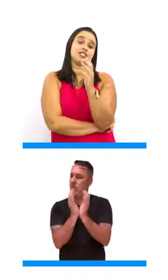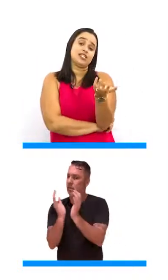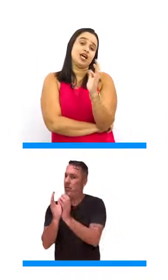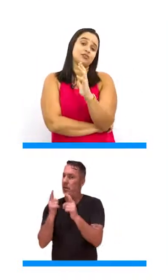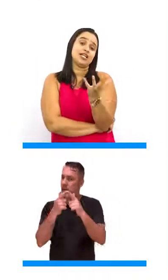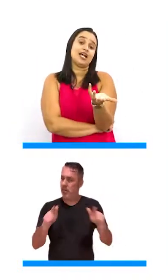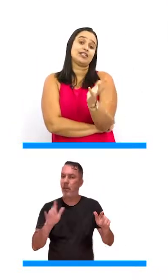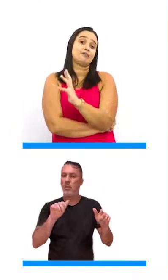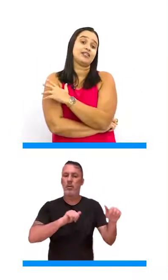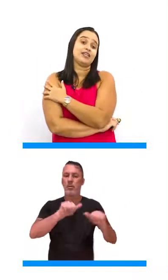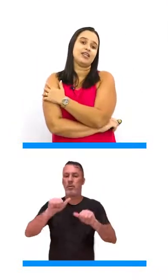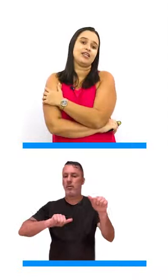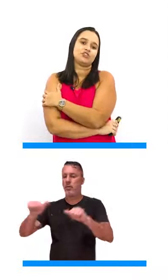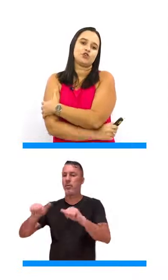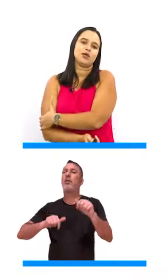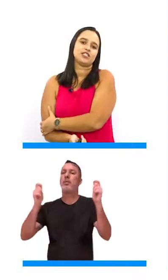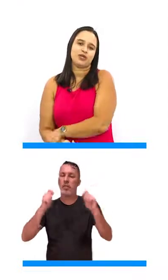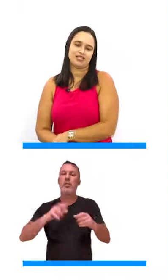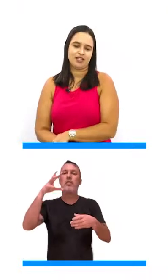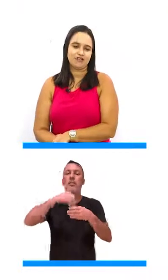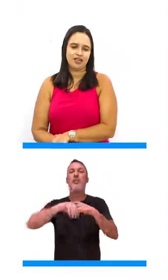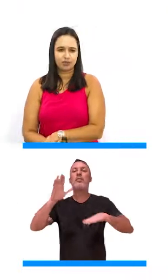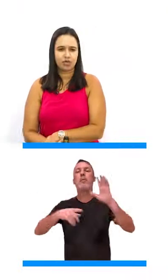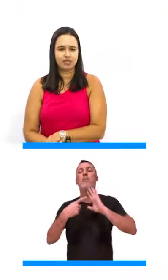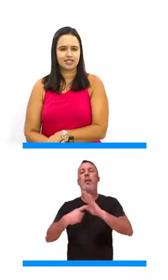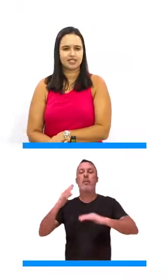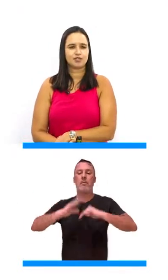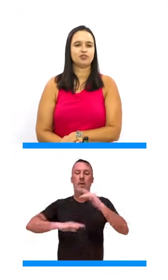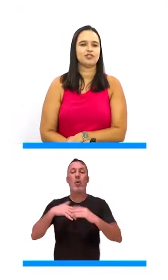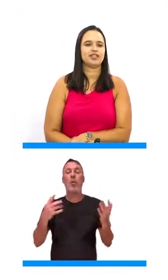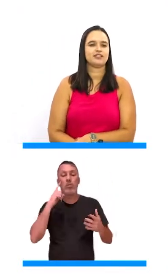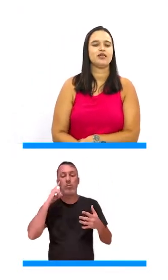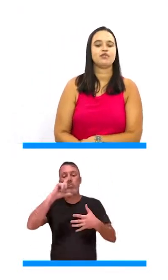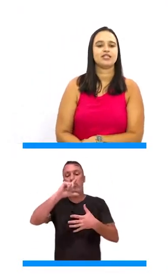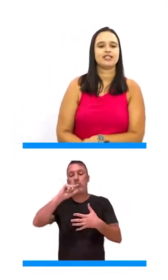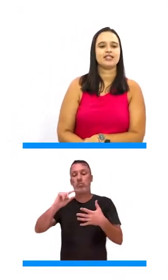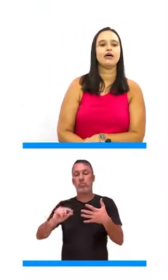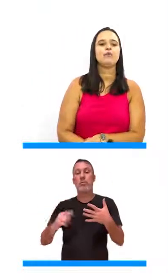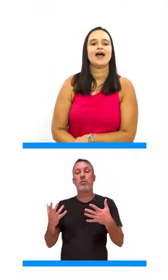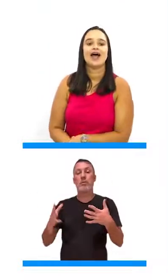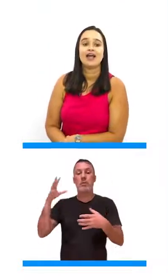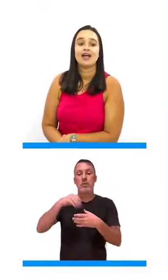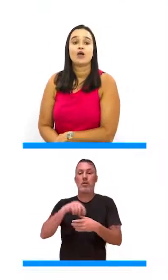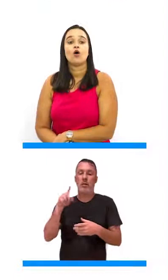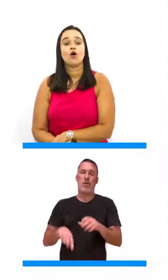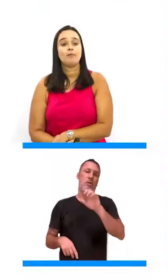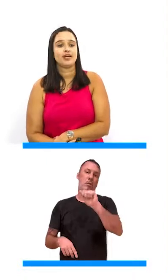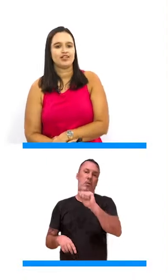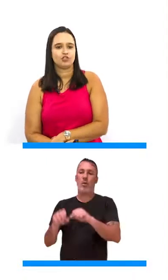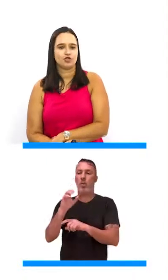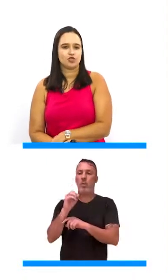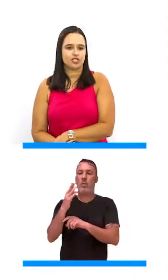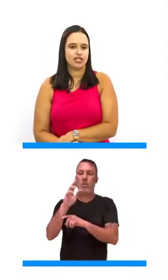pode se alterar, depender aí de como é expressa na frase. Qual delas aí houve alteração? Questão A.